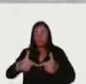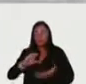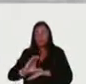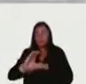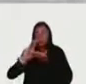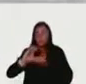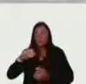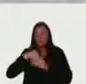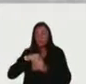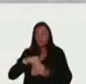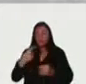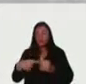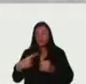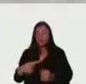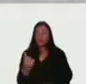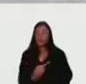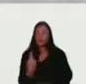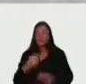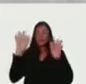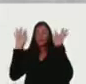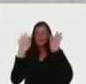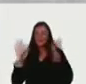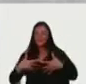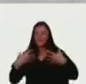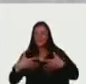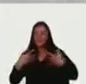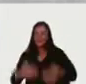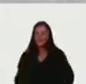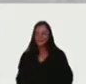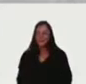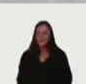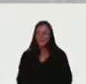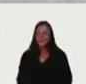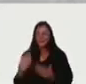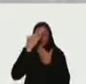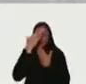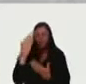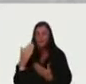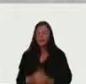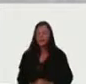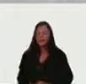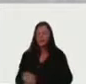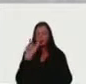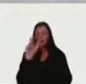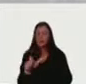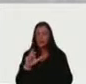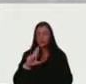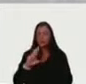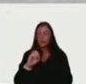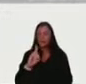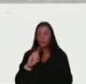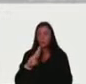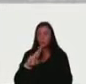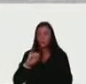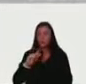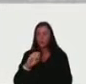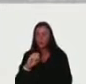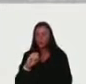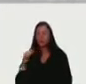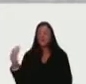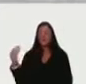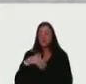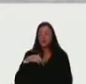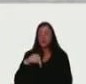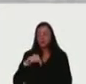nossa cidade, e nós estamos muito animados com isso. Quero agradecer, inclusive, Rodrigo Michelin, que veio aqui dar um pouquinho mais